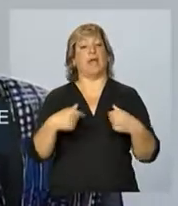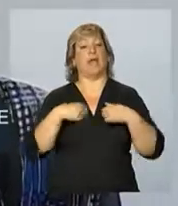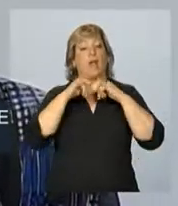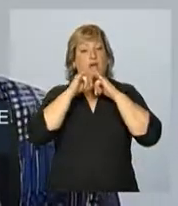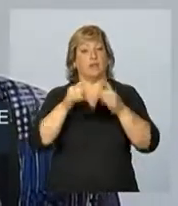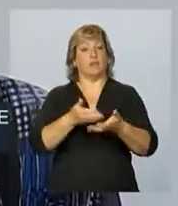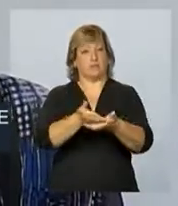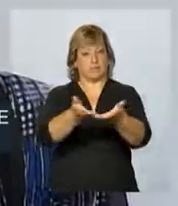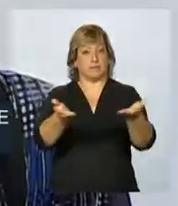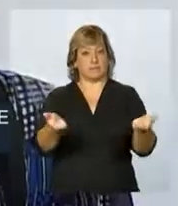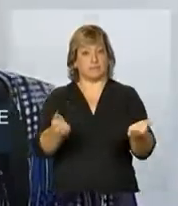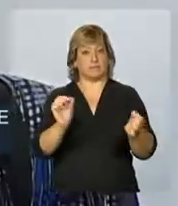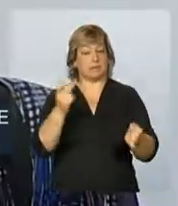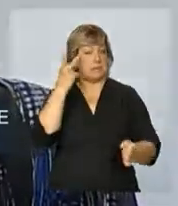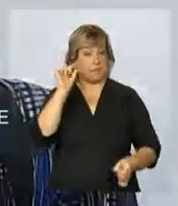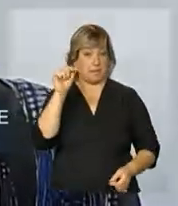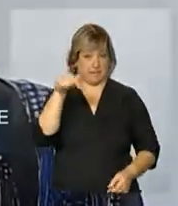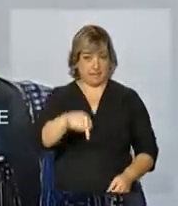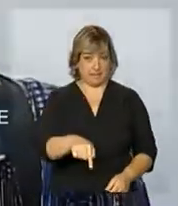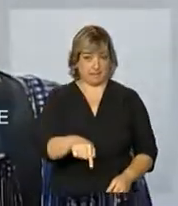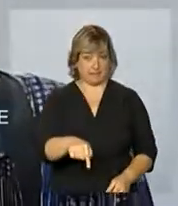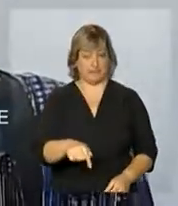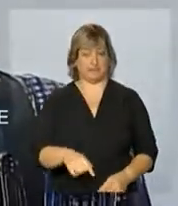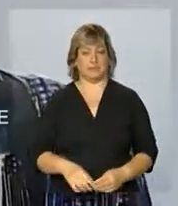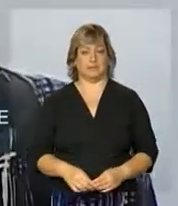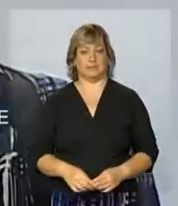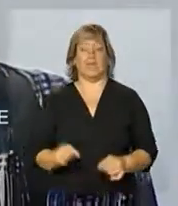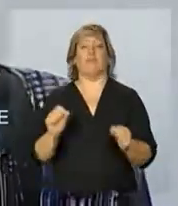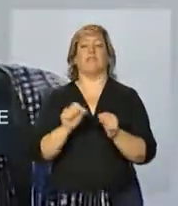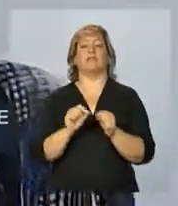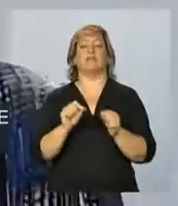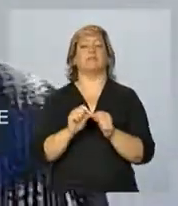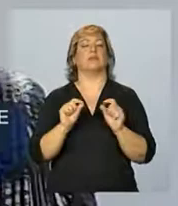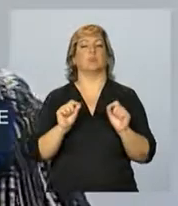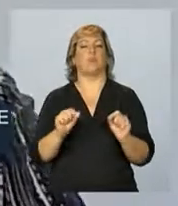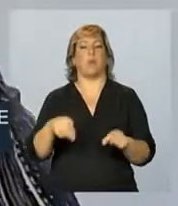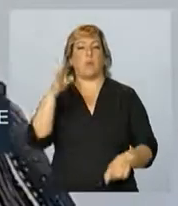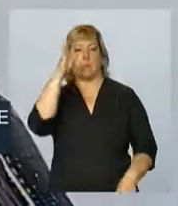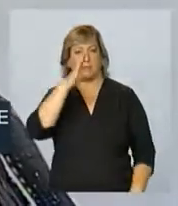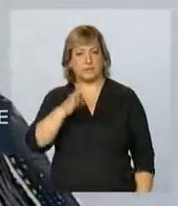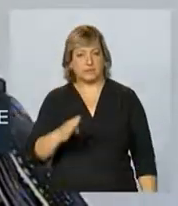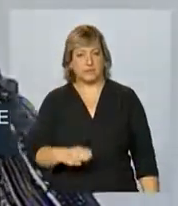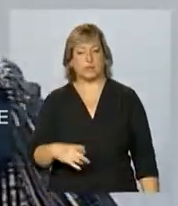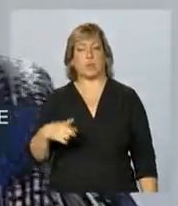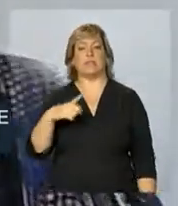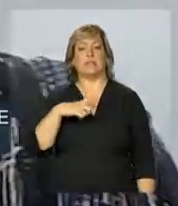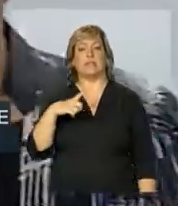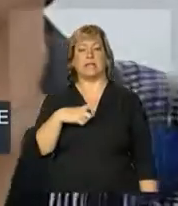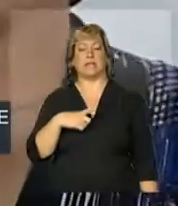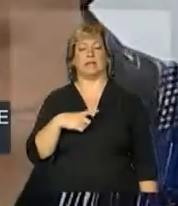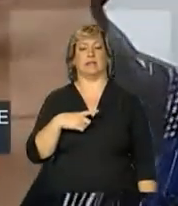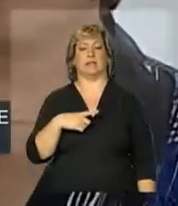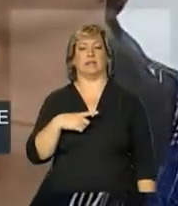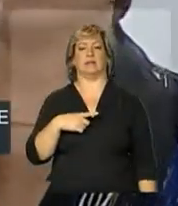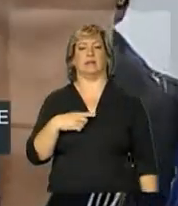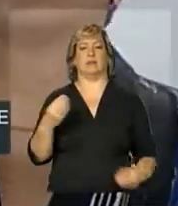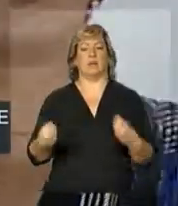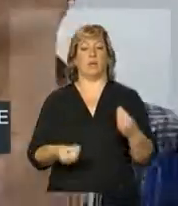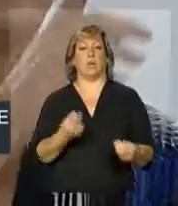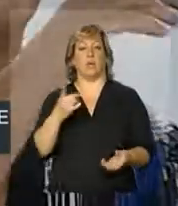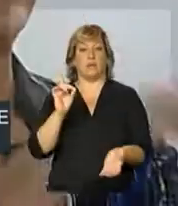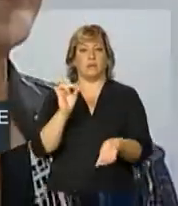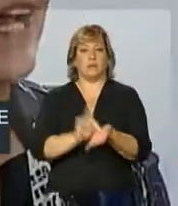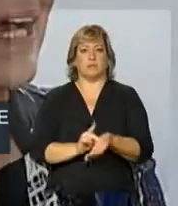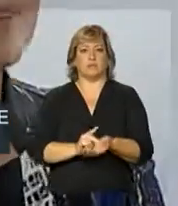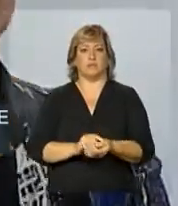digo para vocês, para isso, para fazer com que o Brasil tenha uma real dimensão